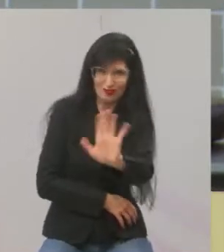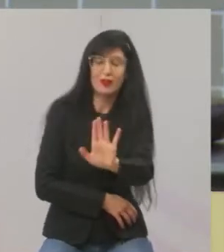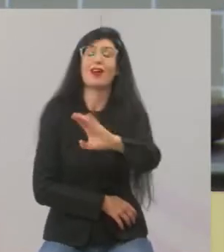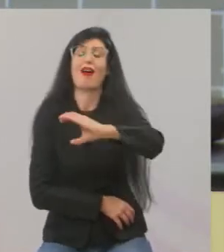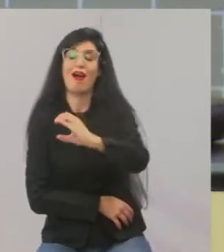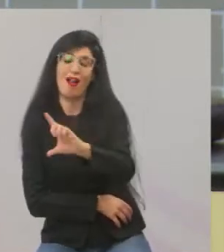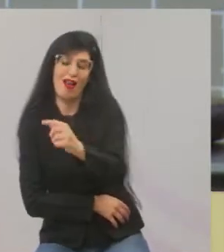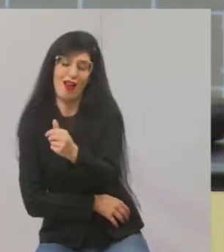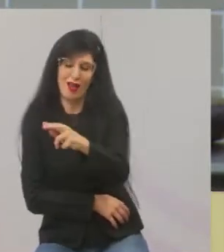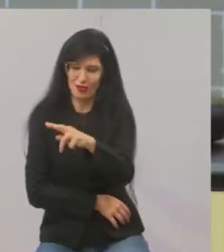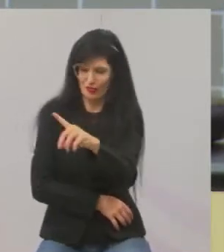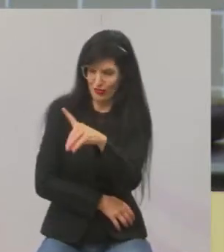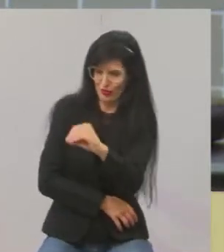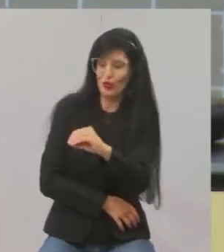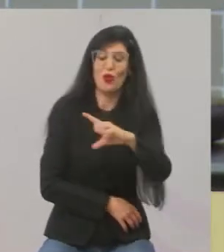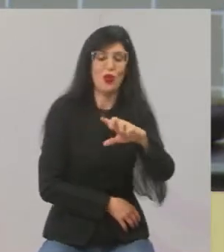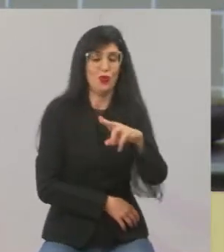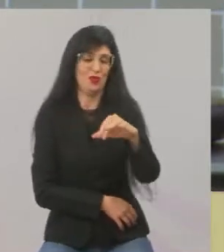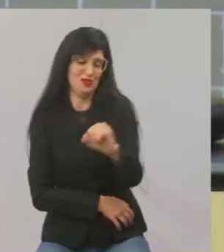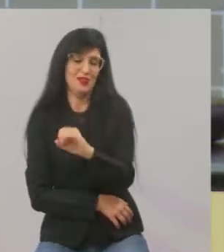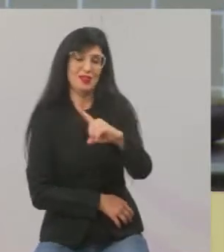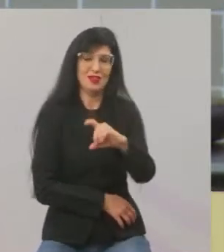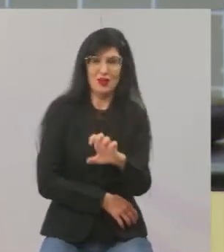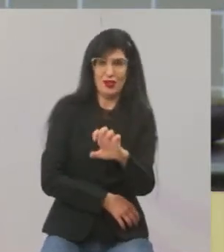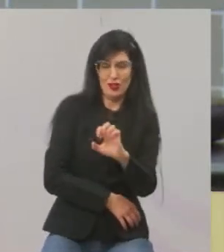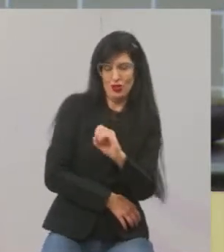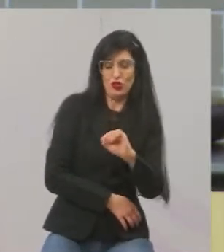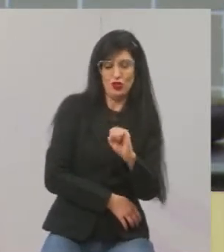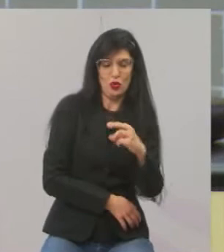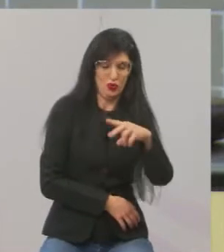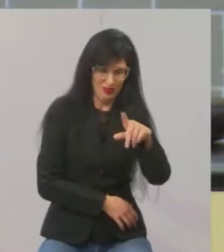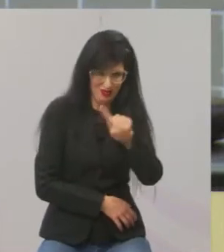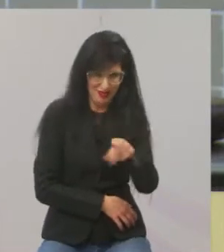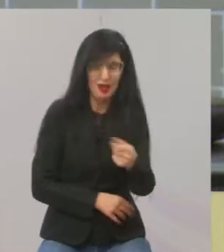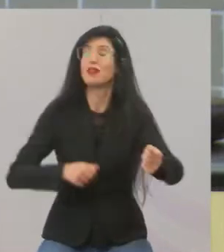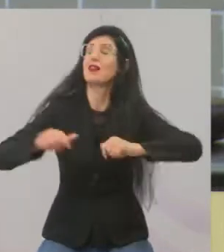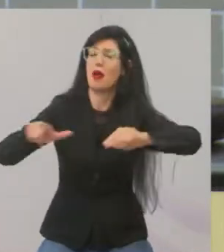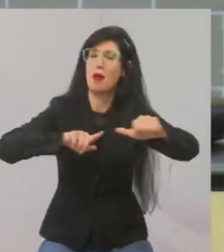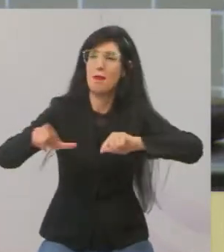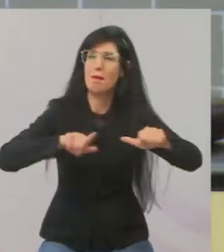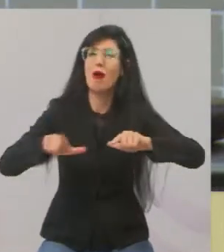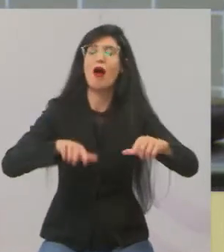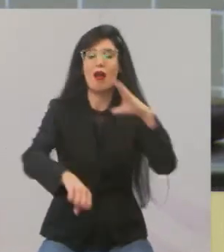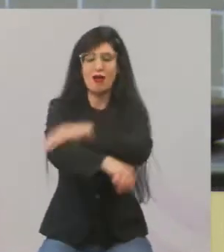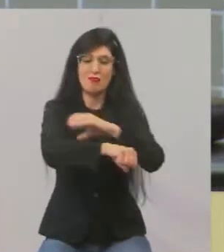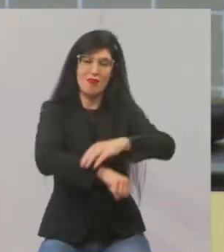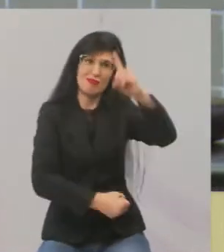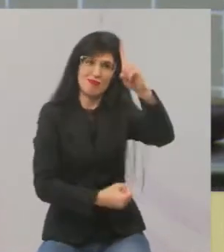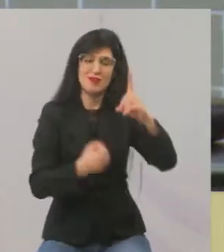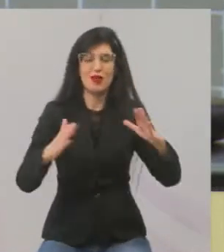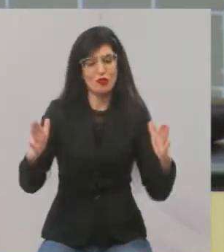Cláudio Luiz de Souza, dirigente da Assembleia de Deus, Ministério Madureira, no Jardim Emília,